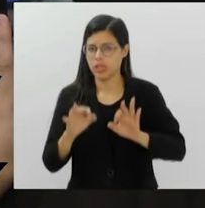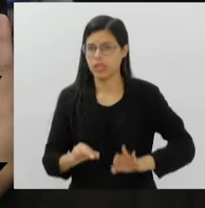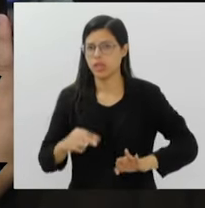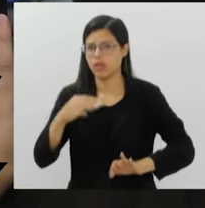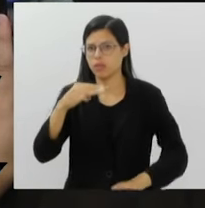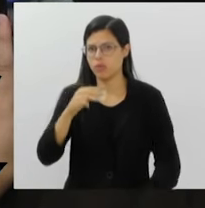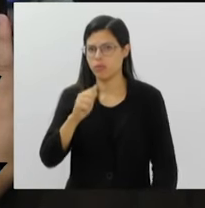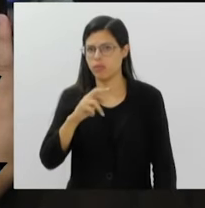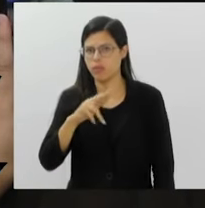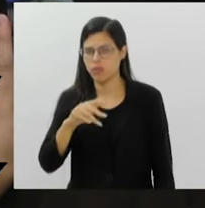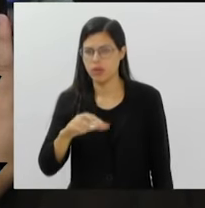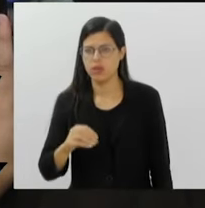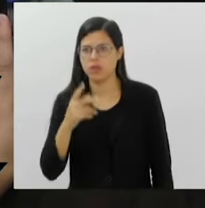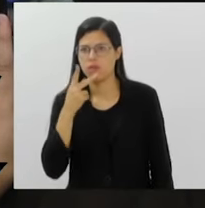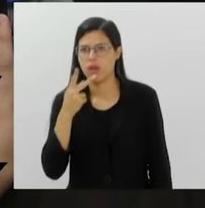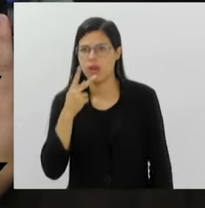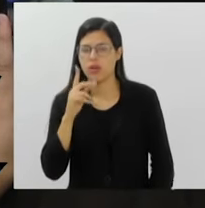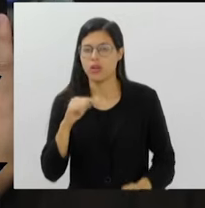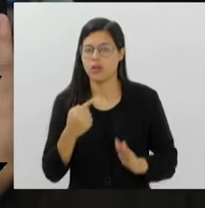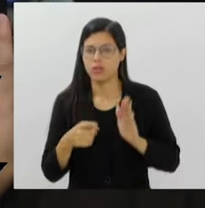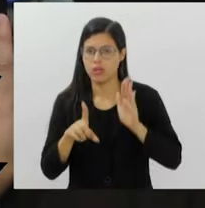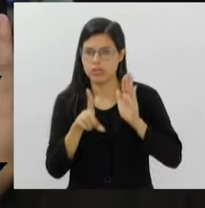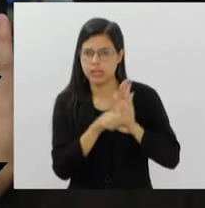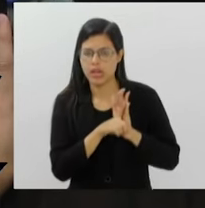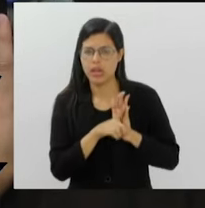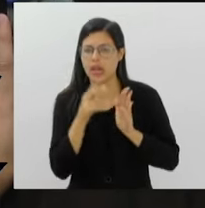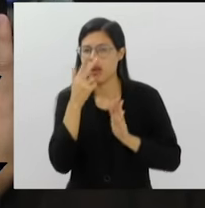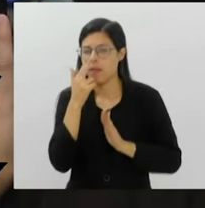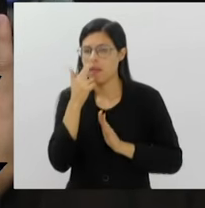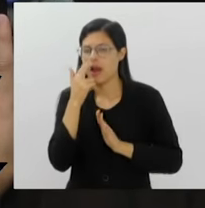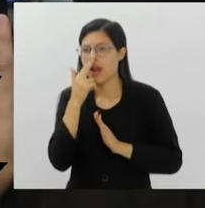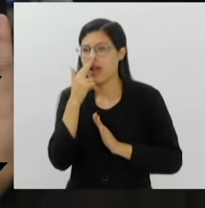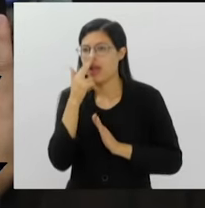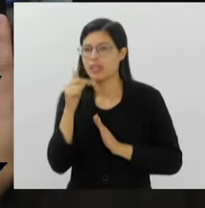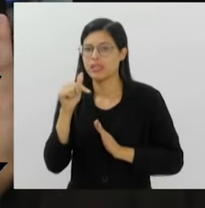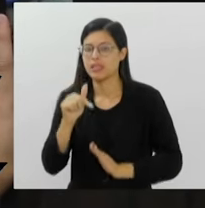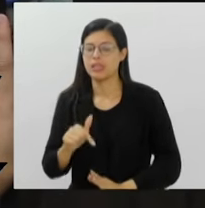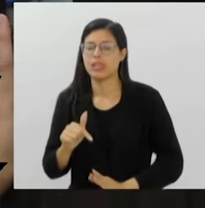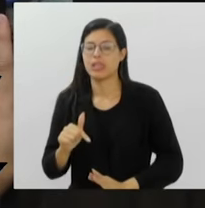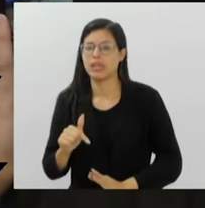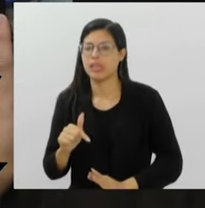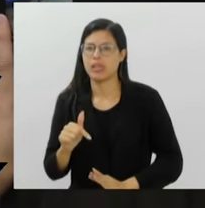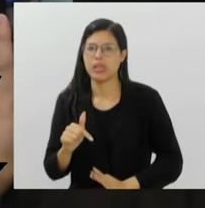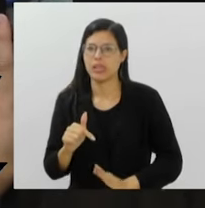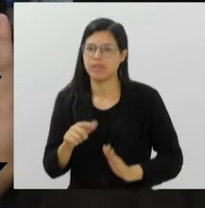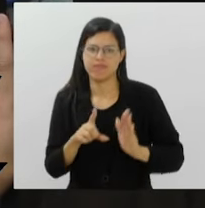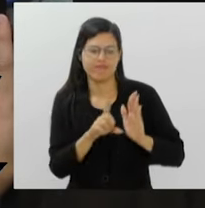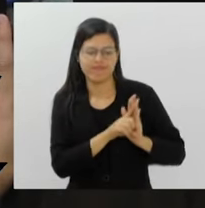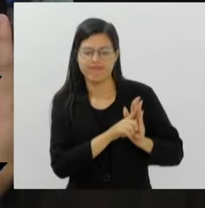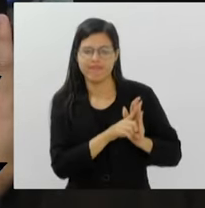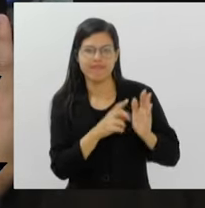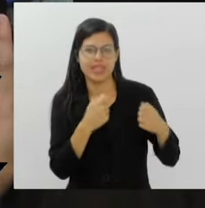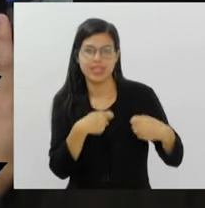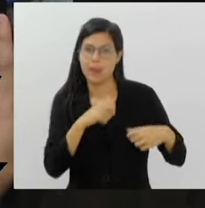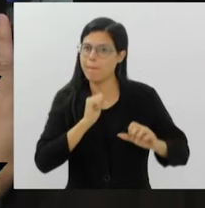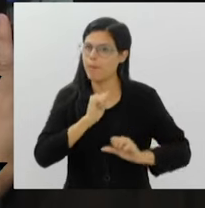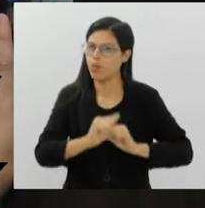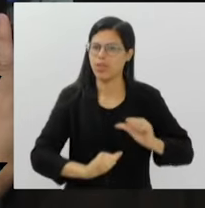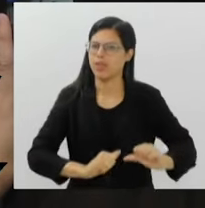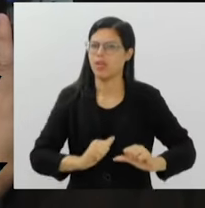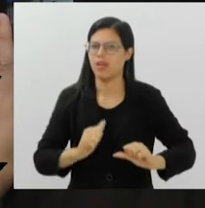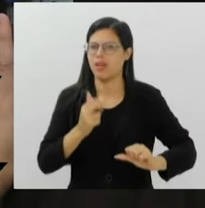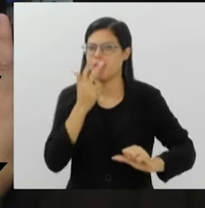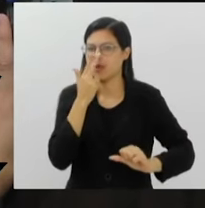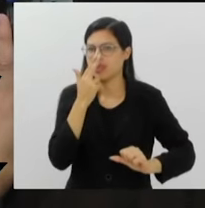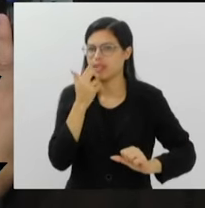quando diz que as nossas leis estão arcaicas, obsoletas, não provocam mais, Índia, a reação e